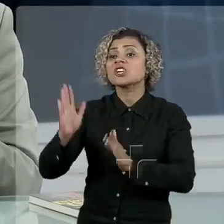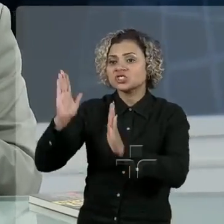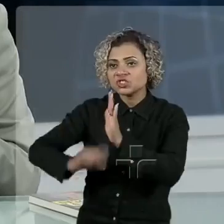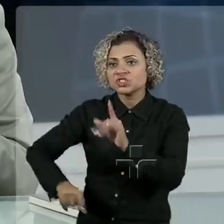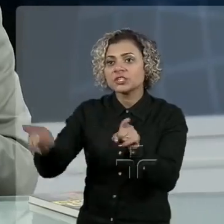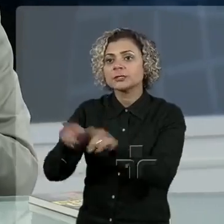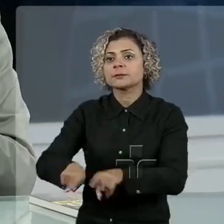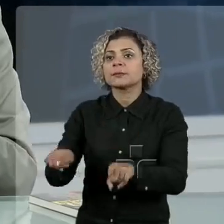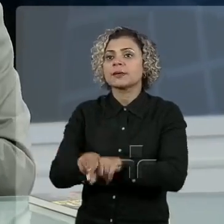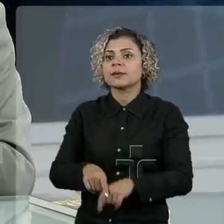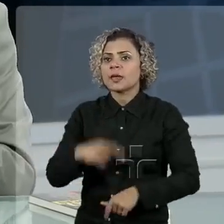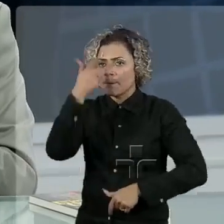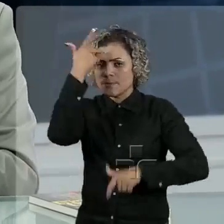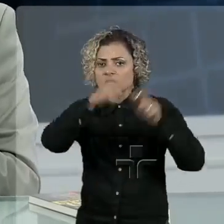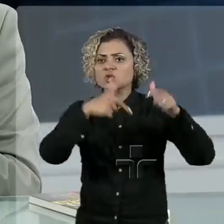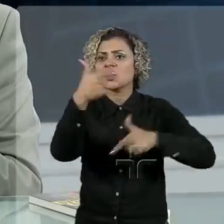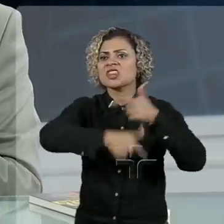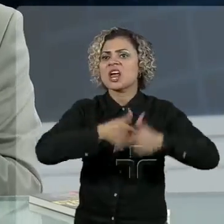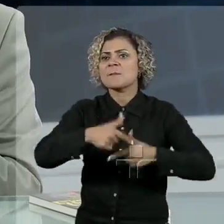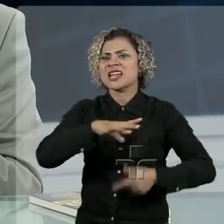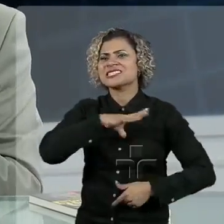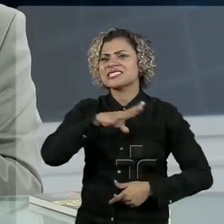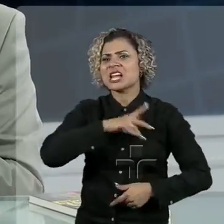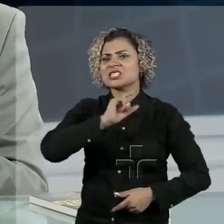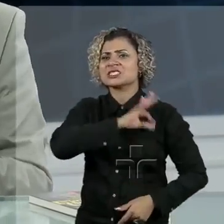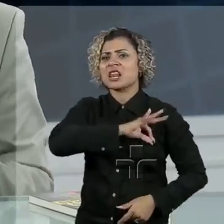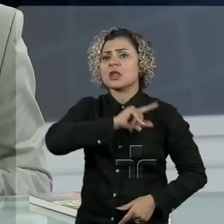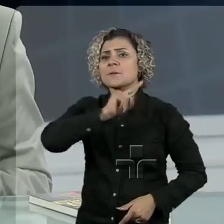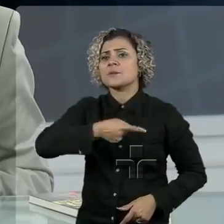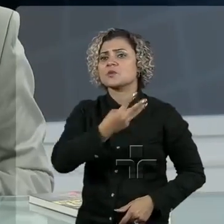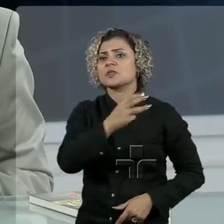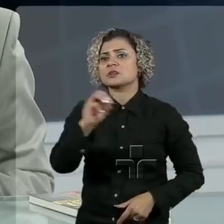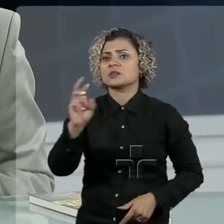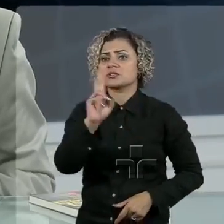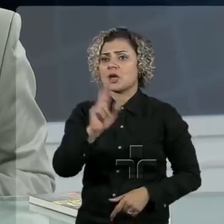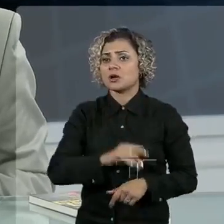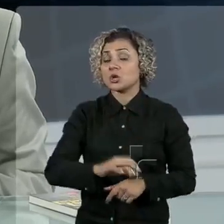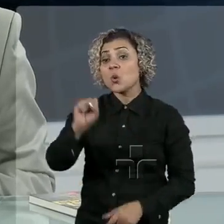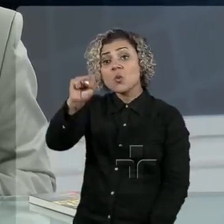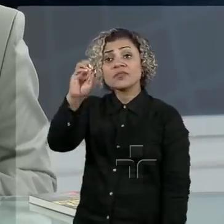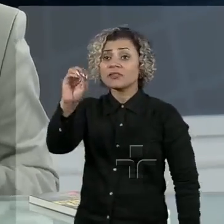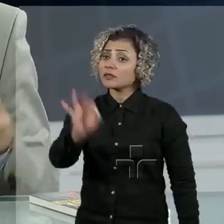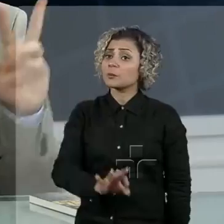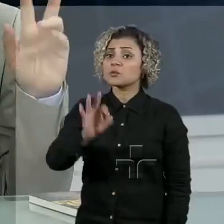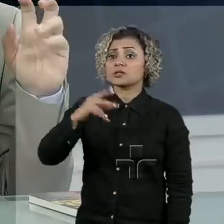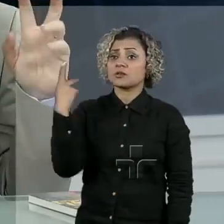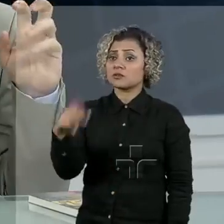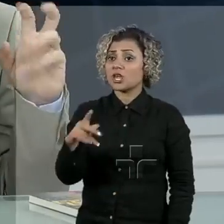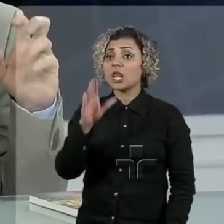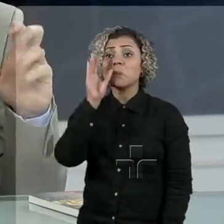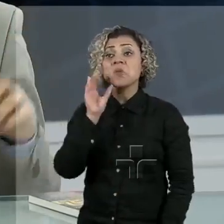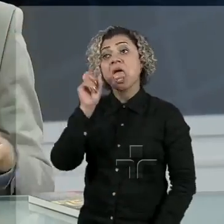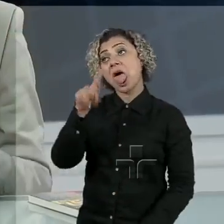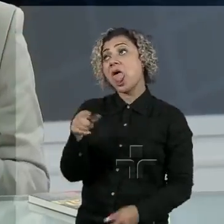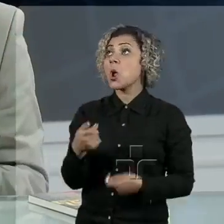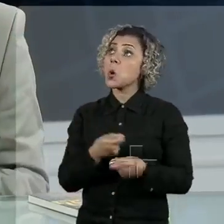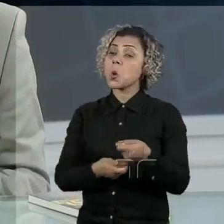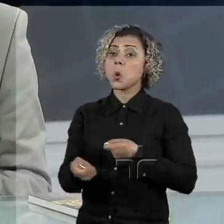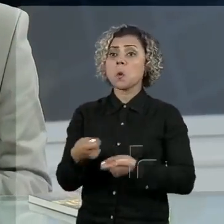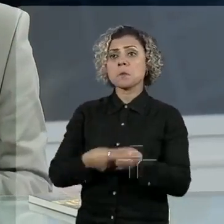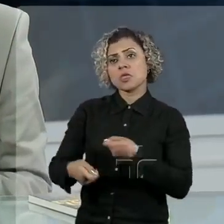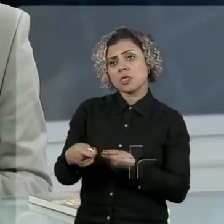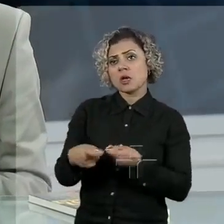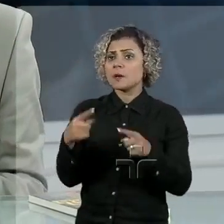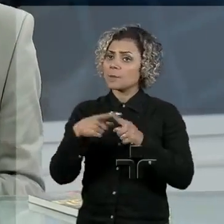quem trabalha duro nas cidades, que ganha até R$ 1.300. 80% do que ele diz que é uma economia é de